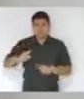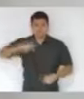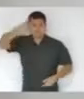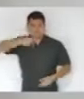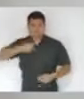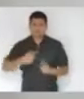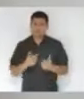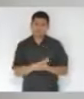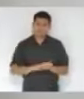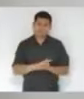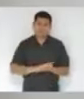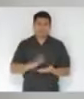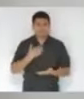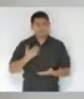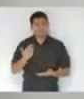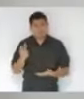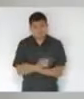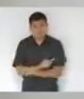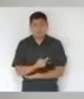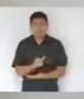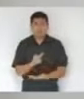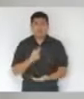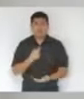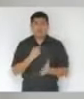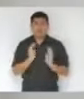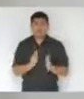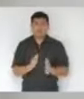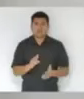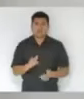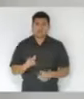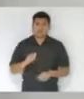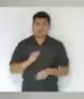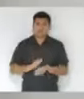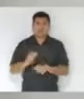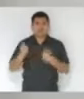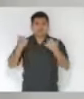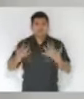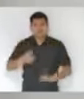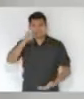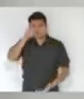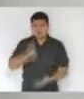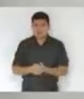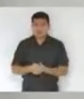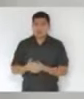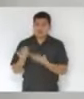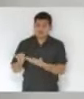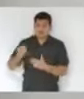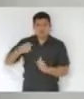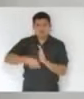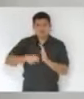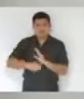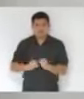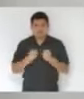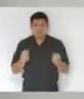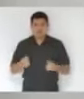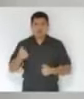um equívoco. Eu elenquei 6 atos específicos para Blumenau, batalhados pelo governador, isso sem